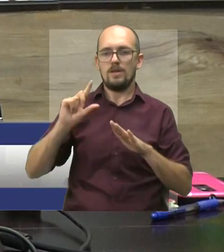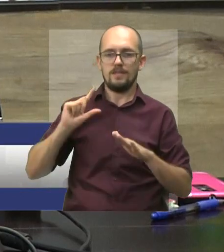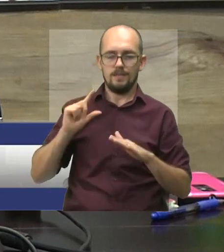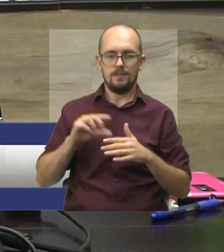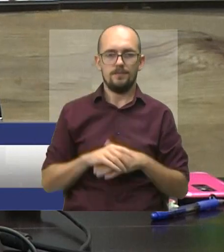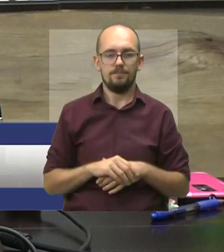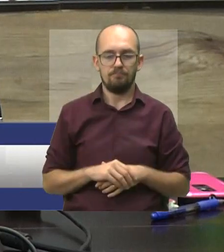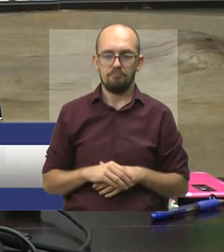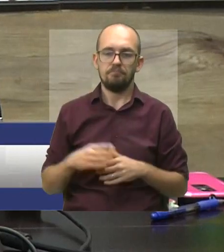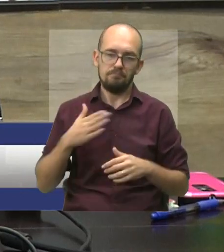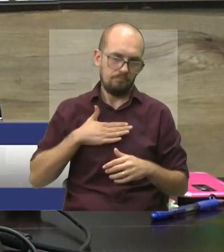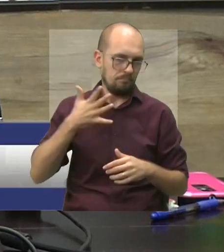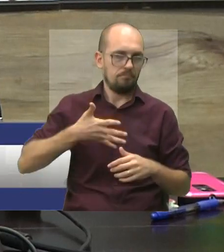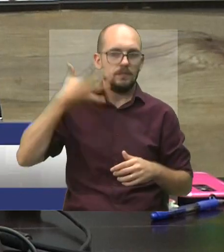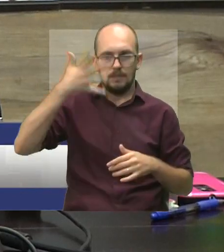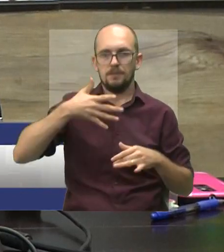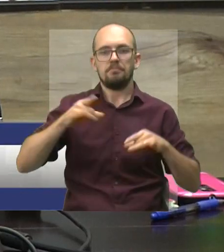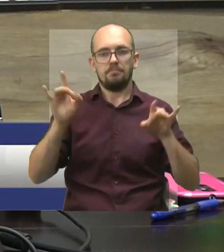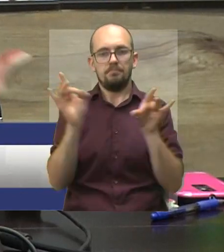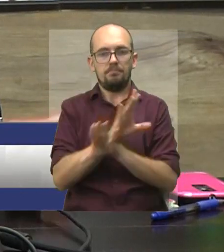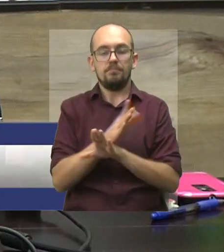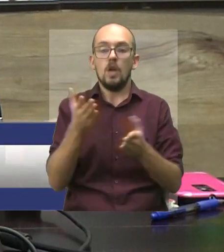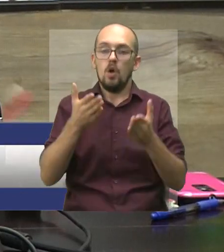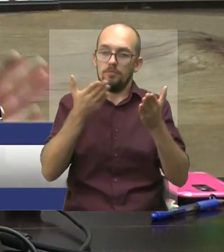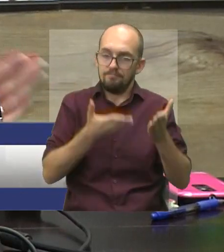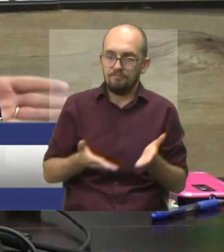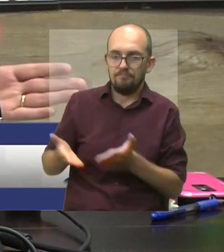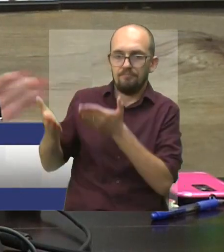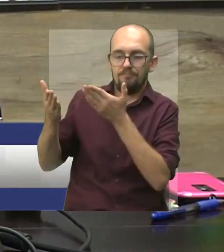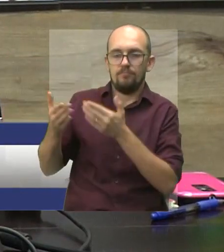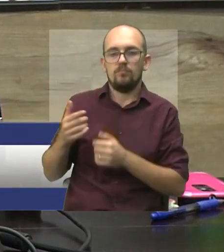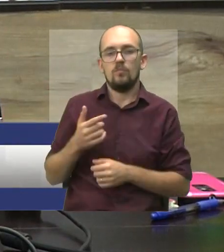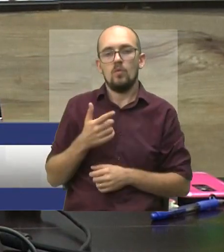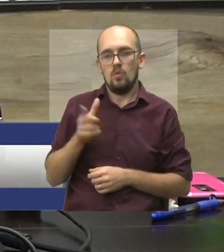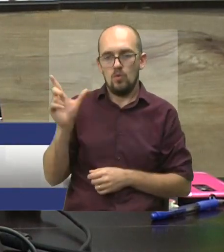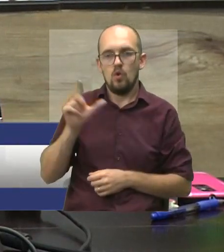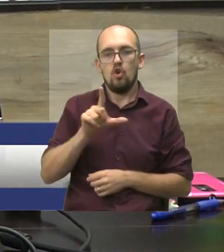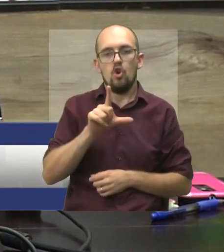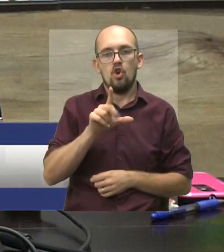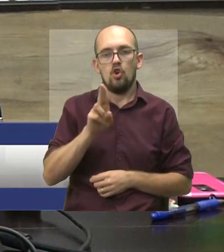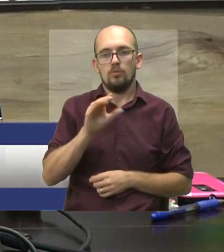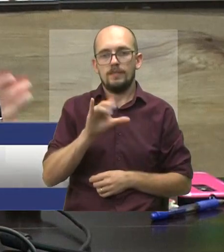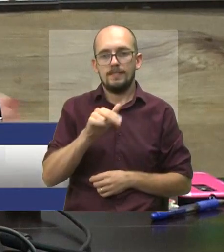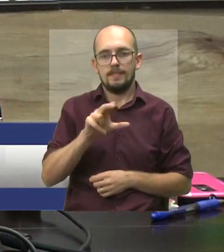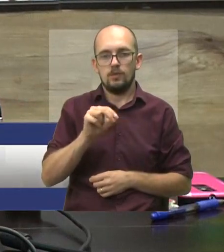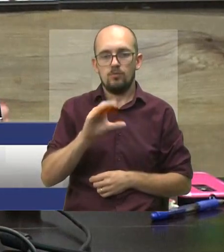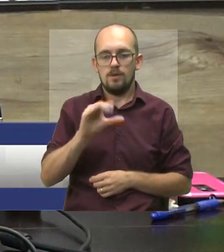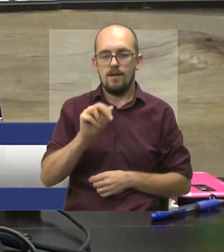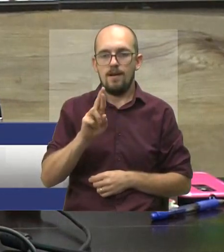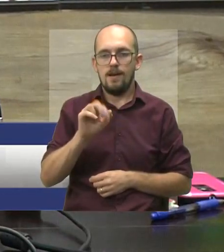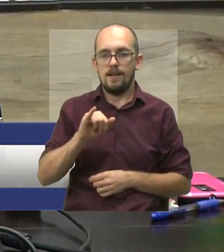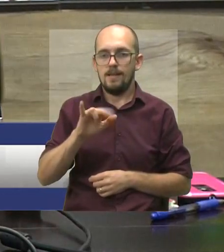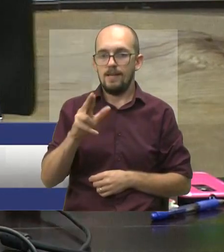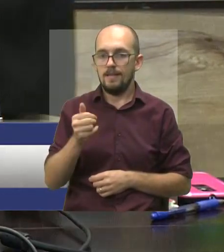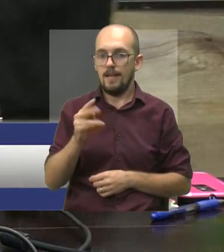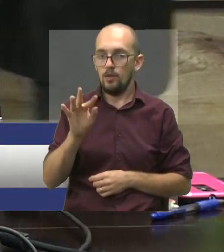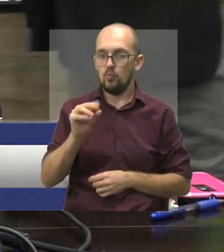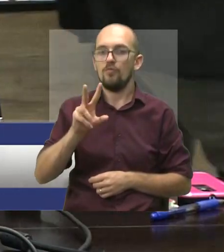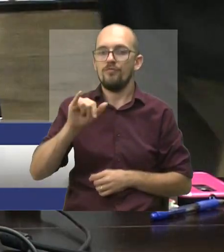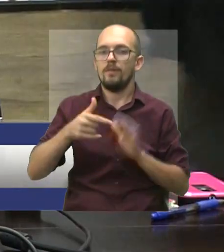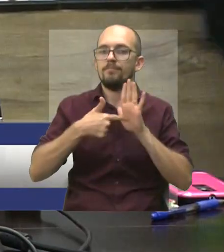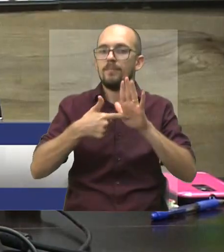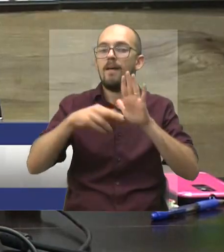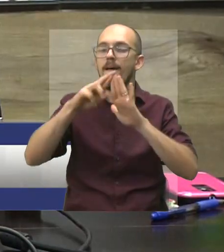Eu encerro a minha apresentação e agora eu passo a palavra ao Dr. Luciano Carinhato, que vai falar também das regras de transição